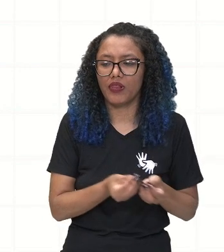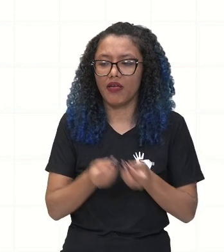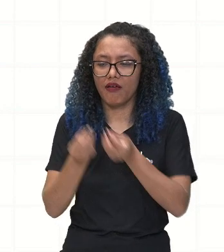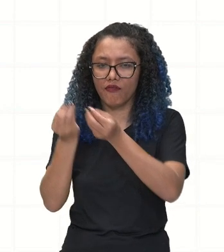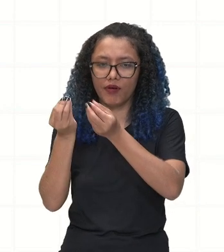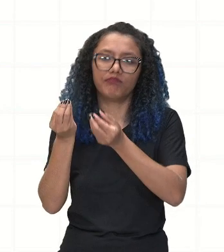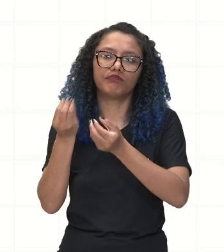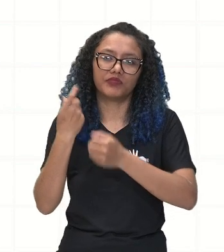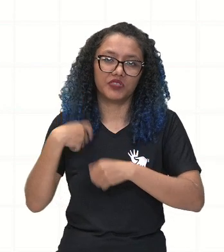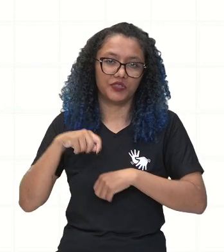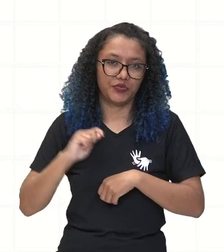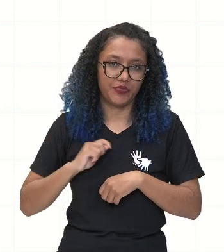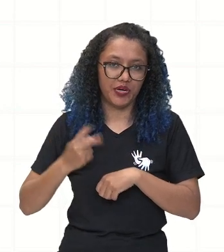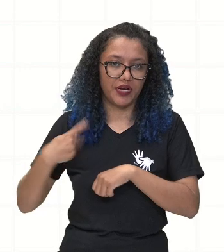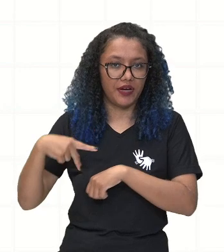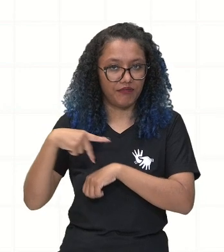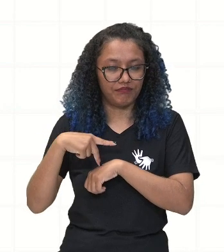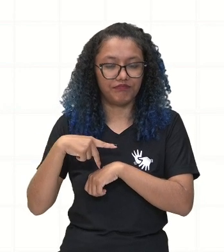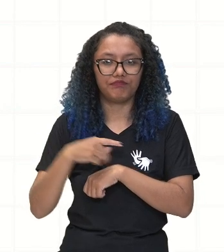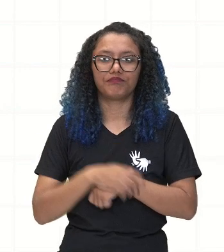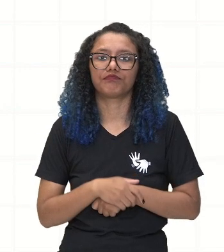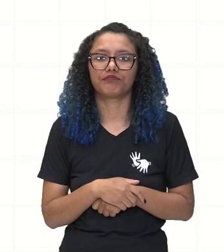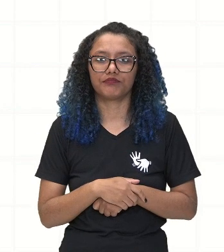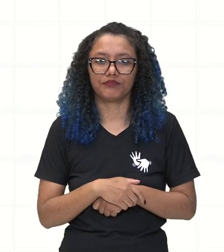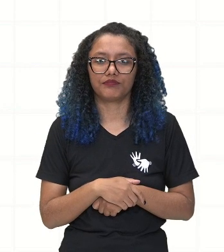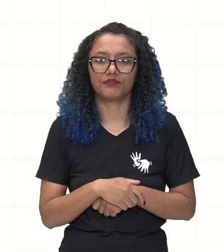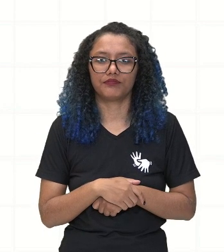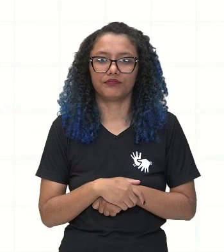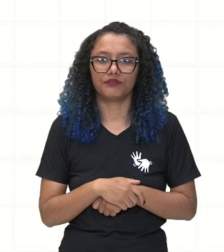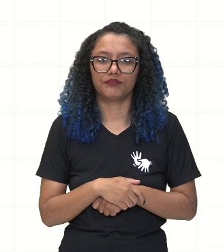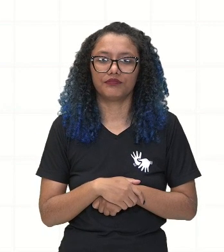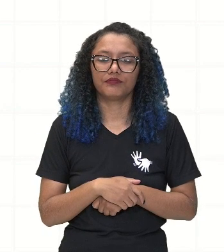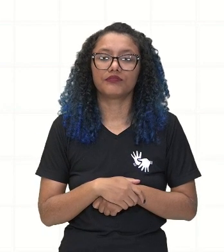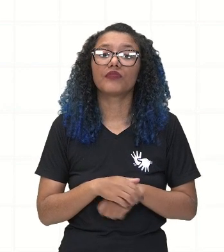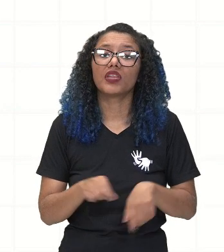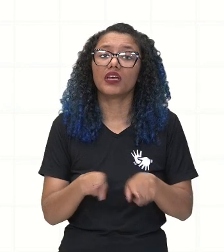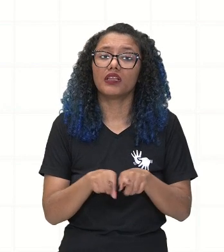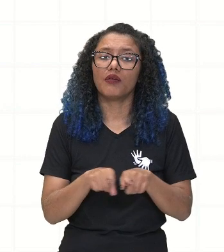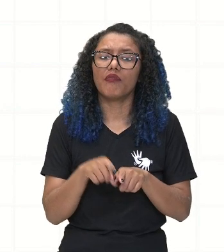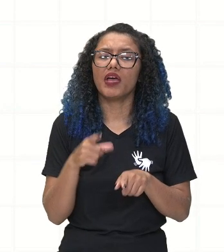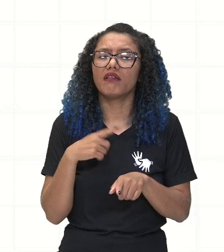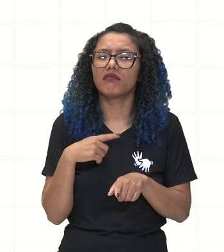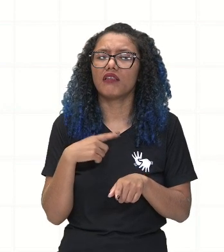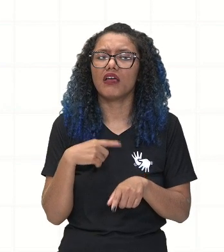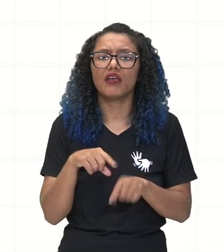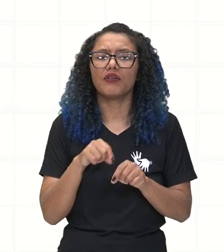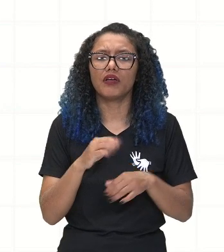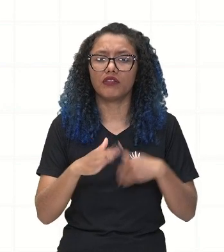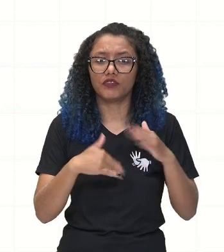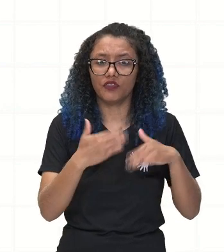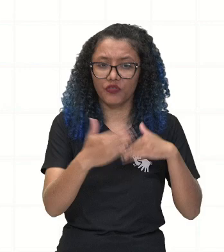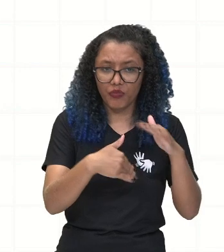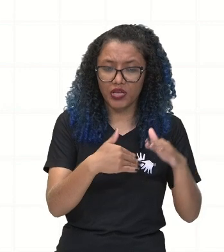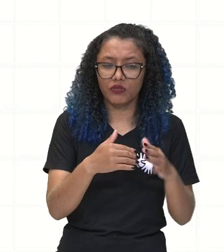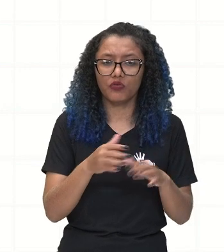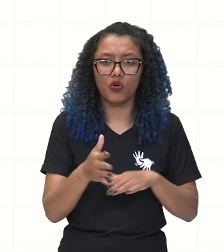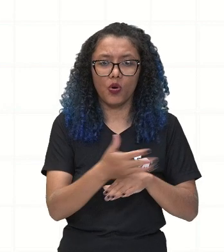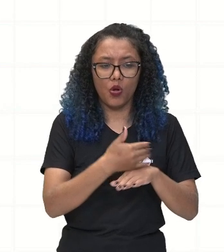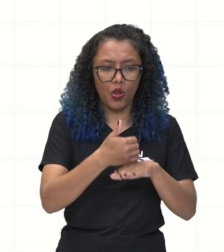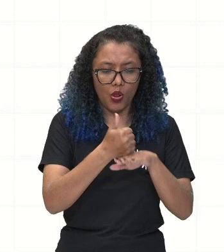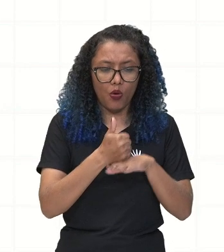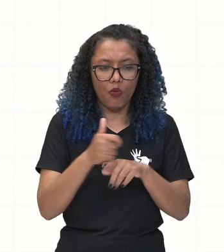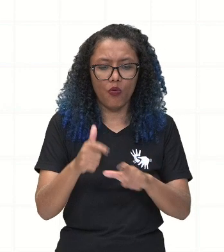E para isso, nós vamos aí ver a adoção de colônias de exploração, ou seja, essas colônias vão